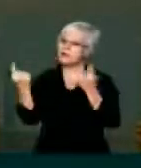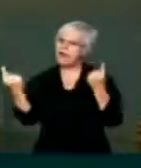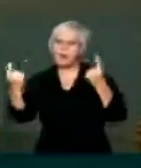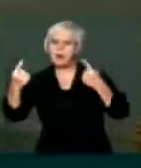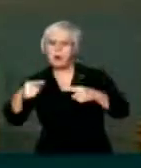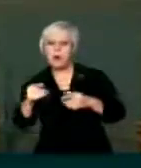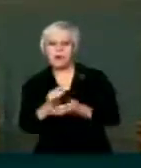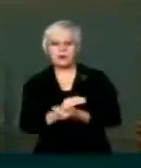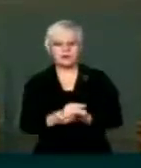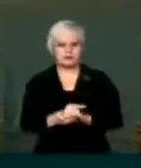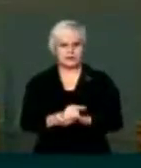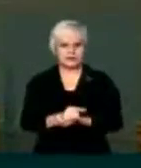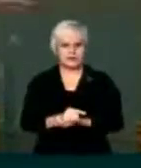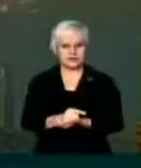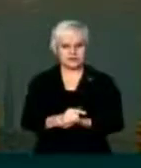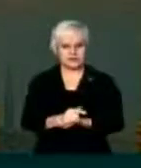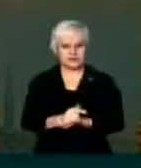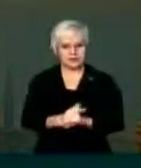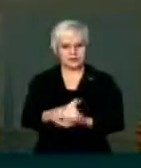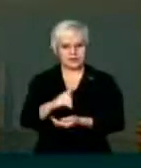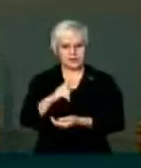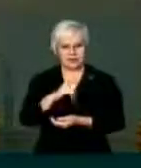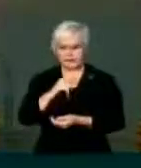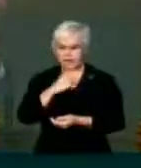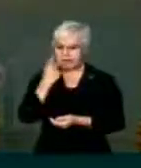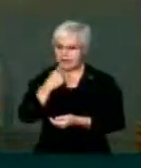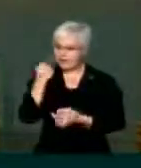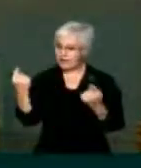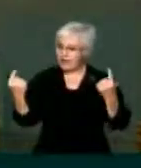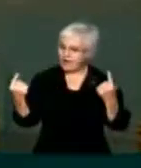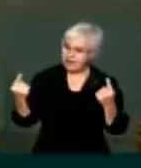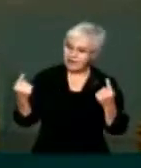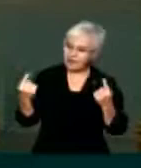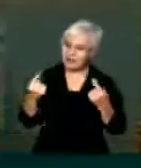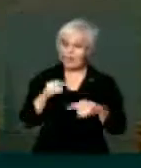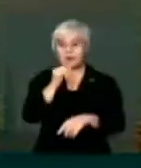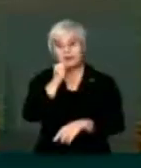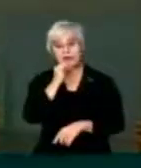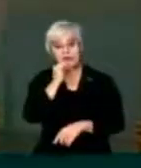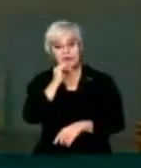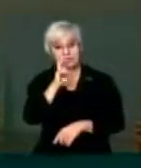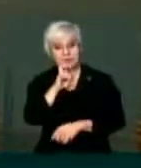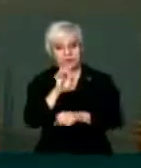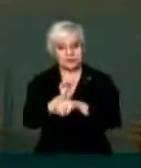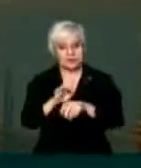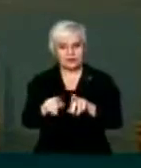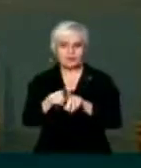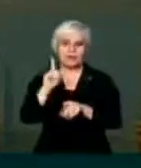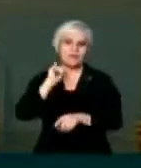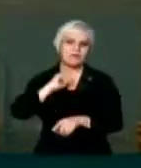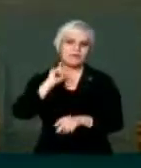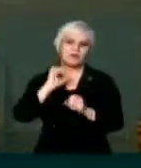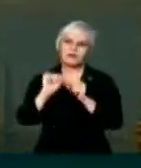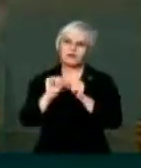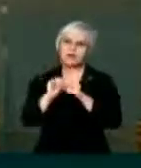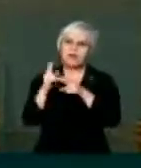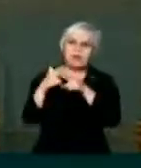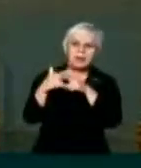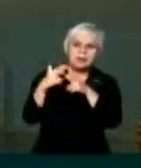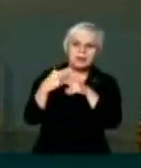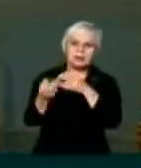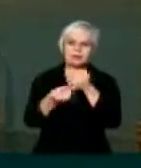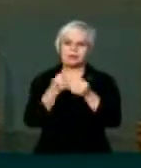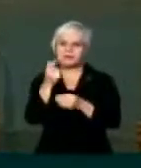do piso, são 5 estados. Alguns contraditam o maqueio, como em Minas Gerais, fazem uma maquiagem com gratificações